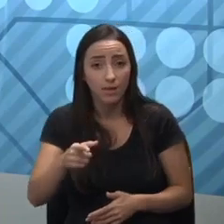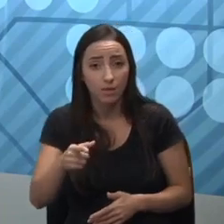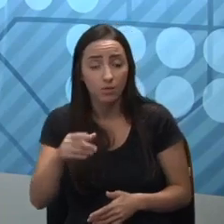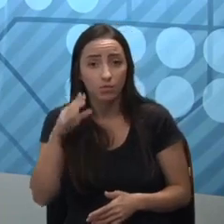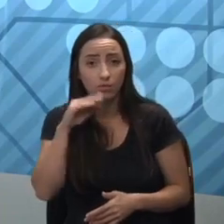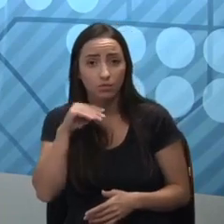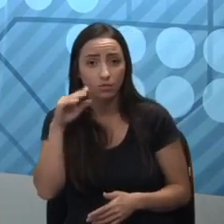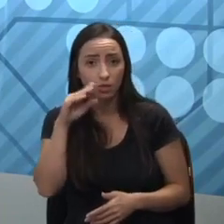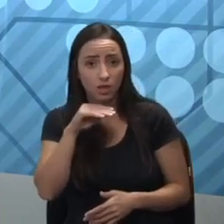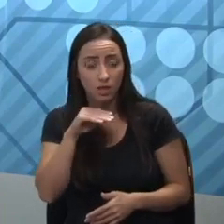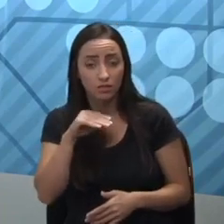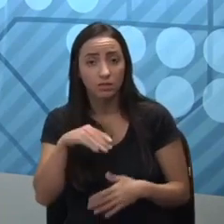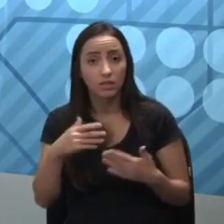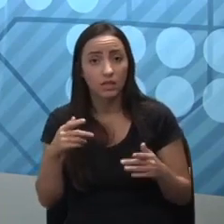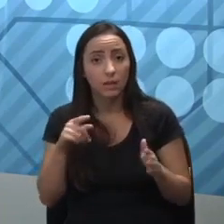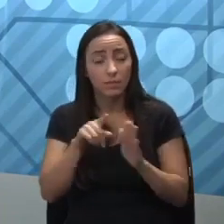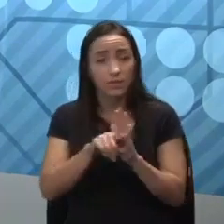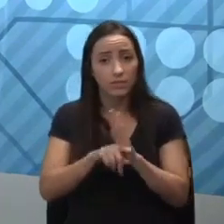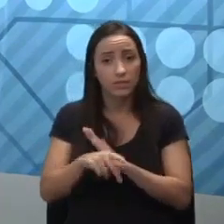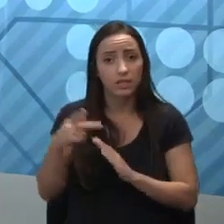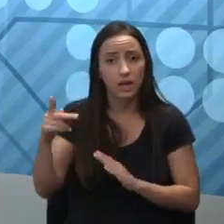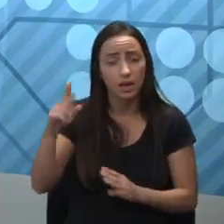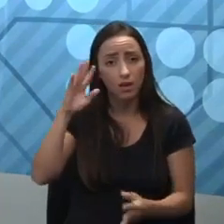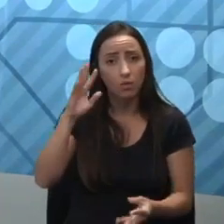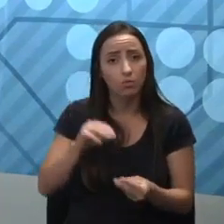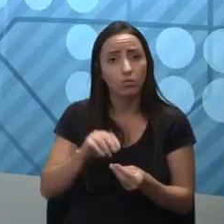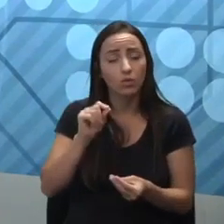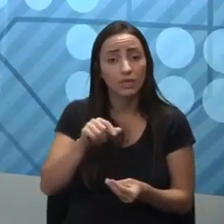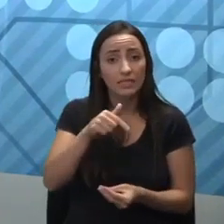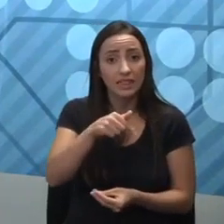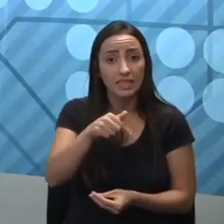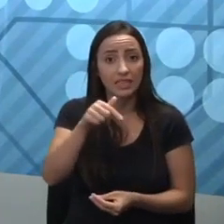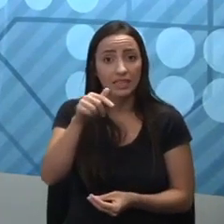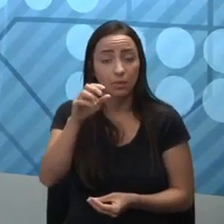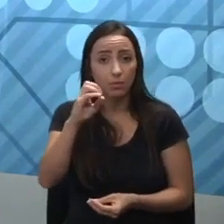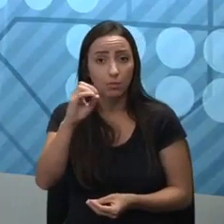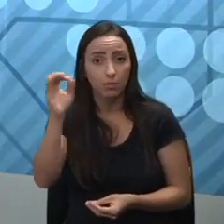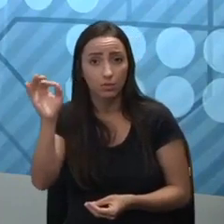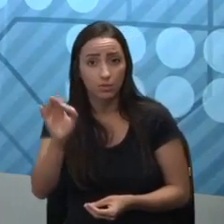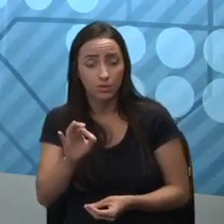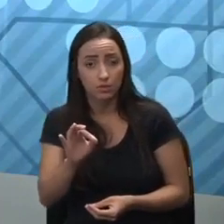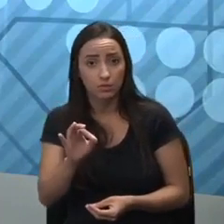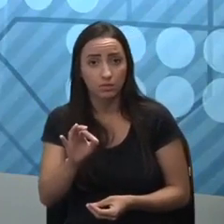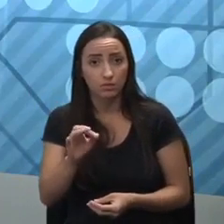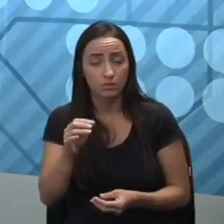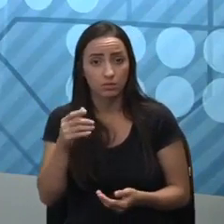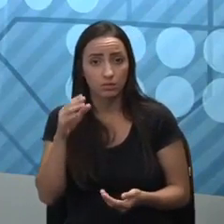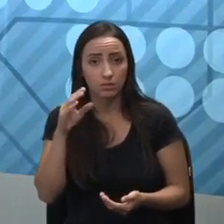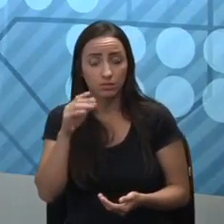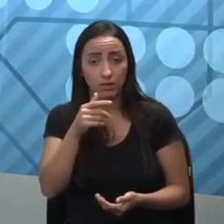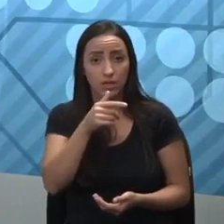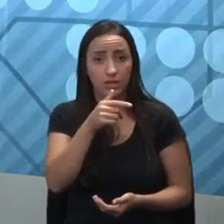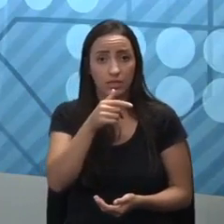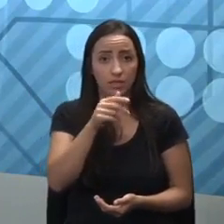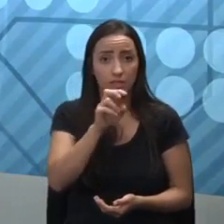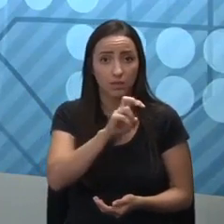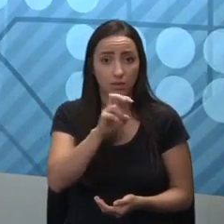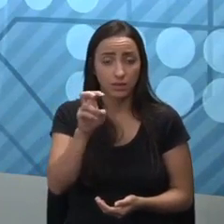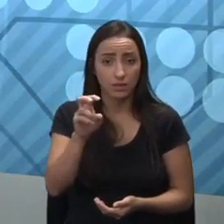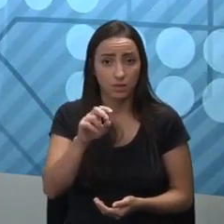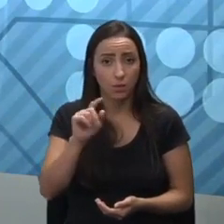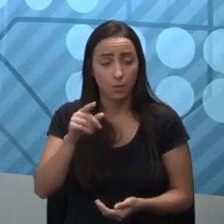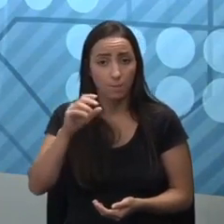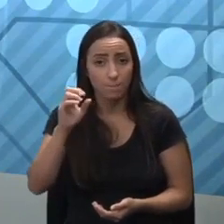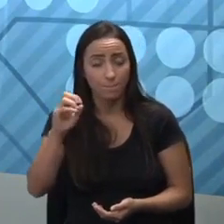funcionários e na pesquisa dela ela concluiu que 70% desses 55 mil funcionários